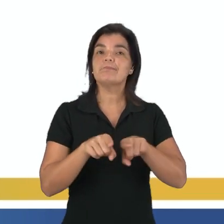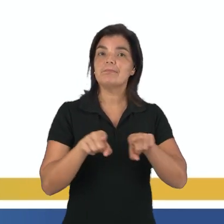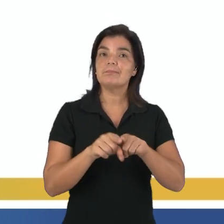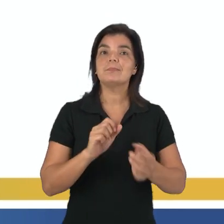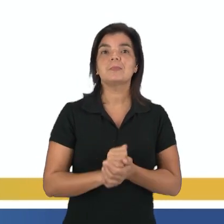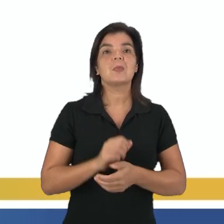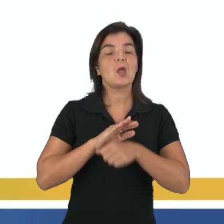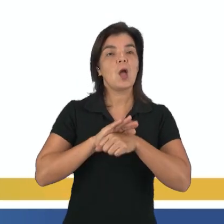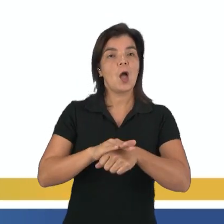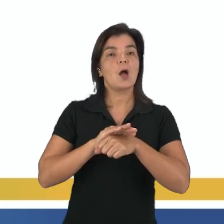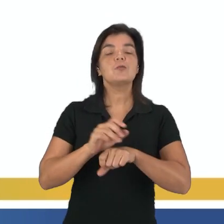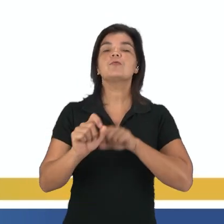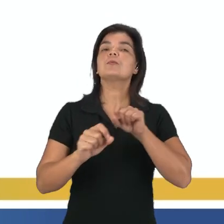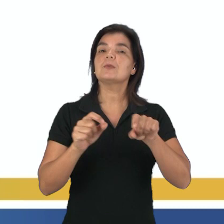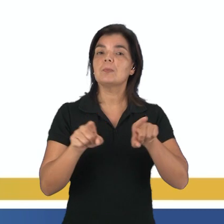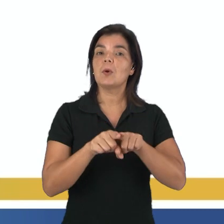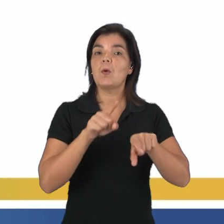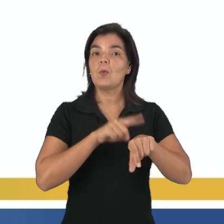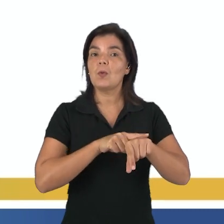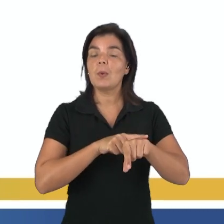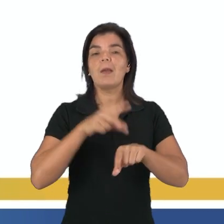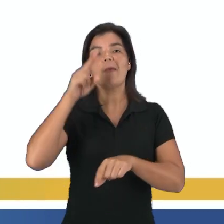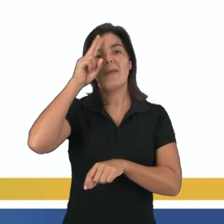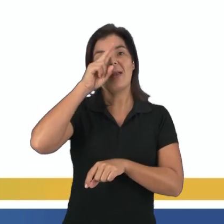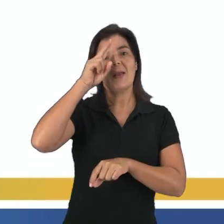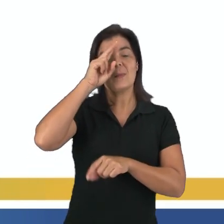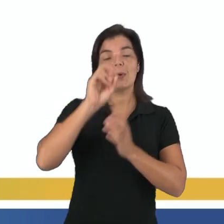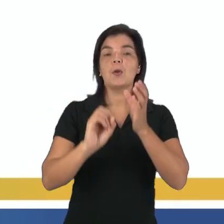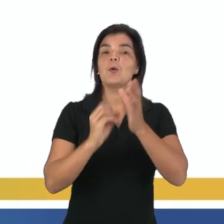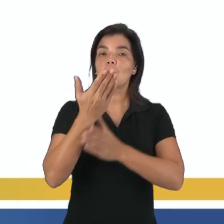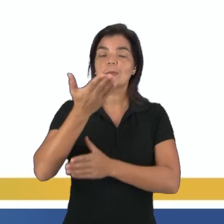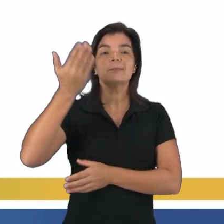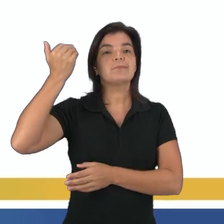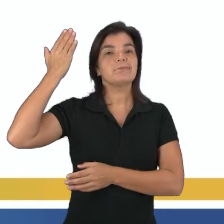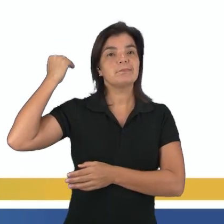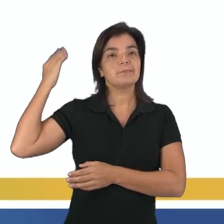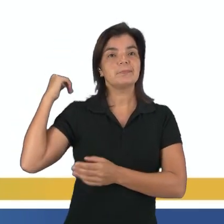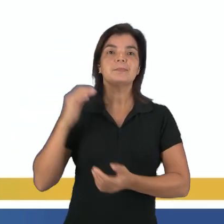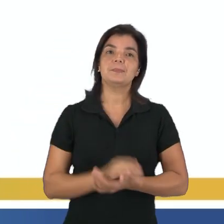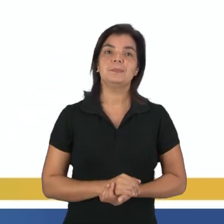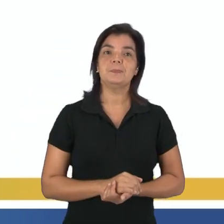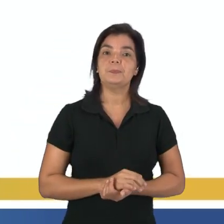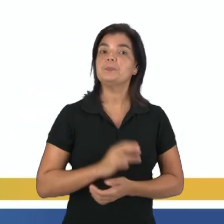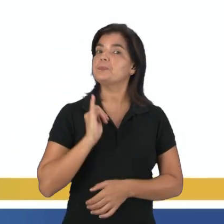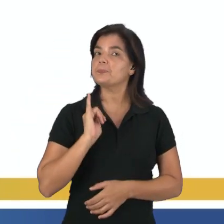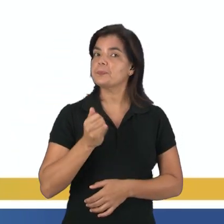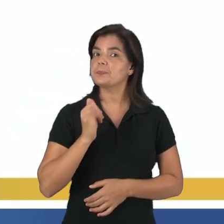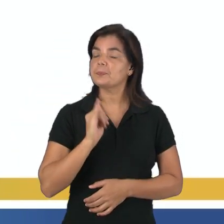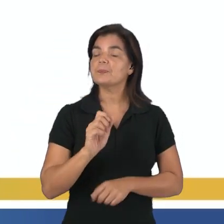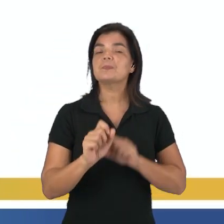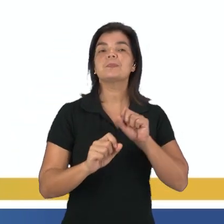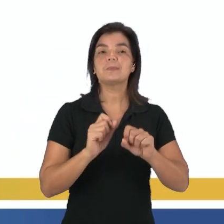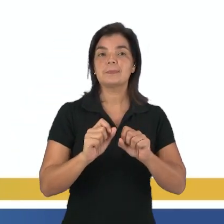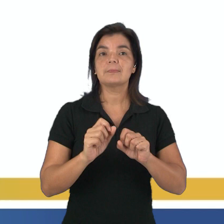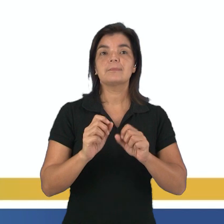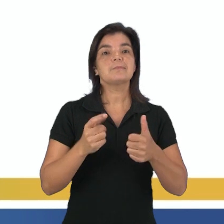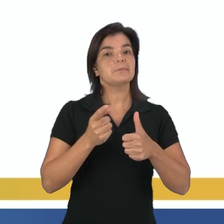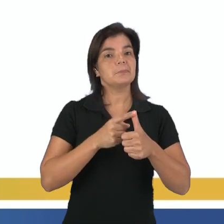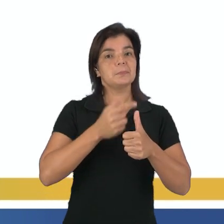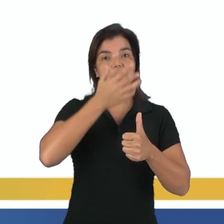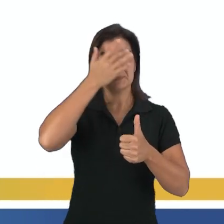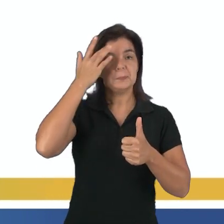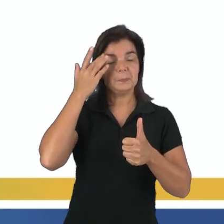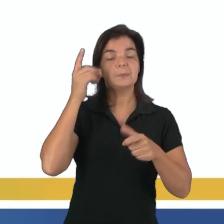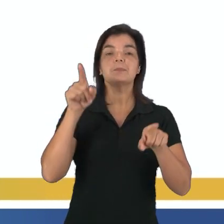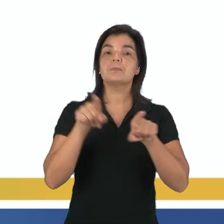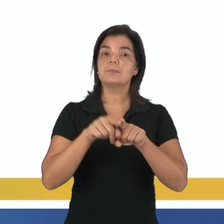assim ajuda a marcar o tempo e relembrar fatos do passado. A narrativa é feita em primeira